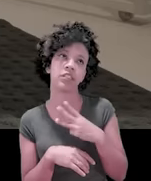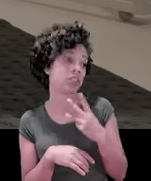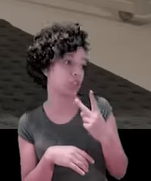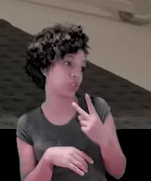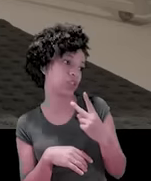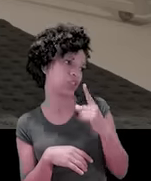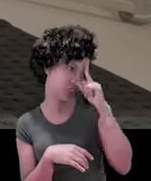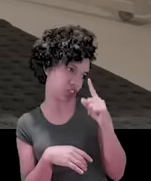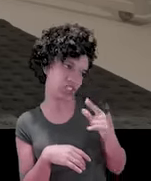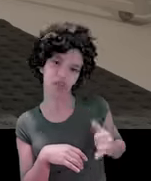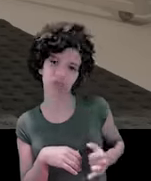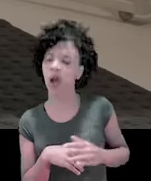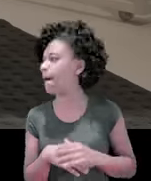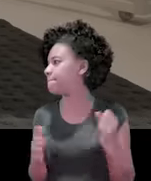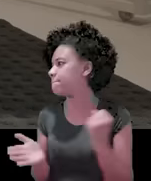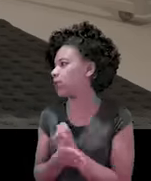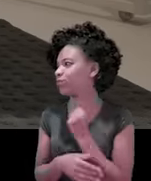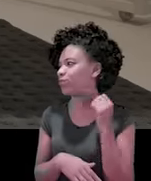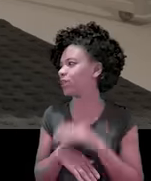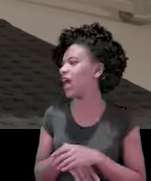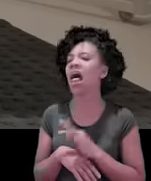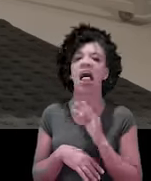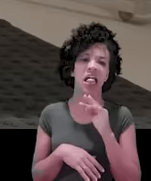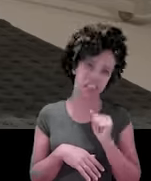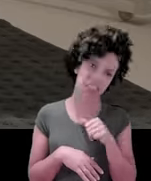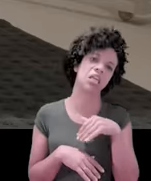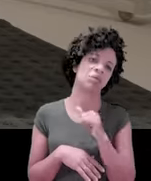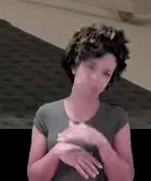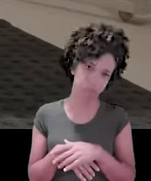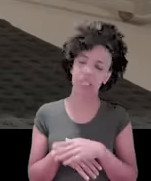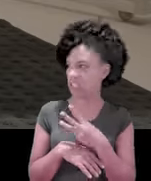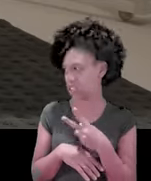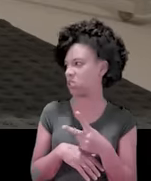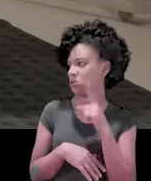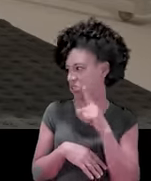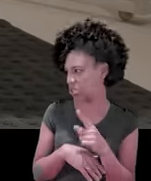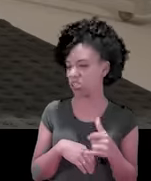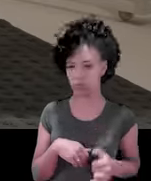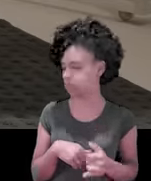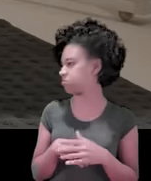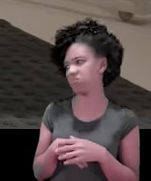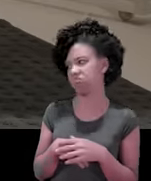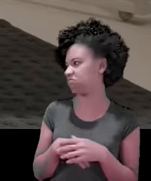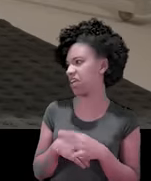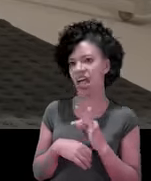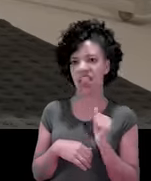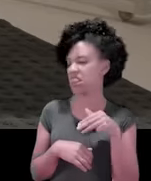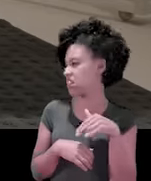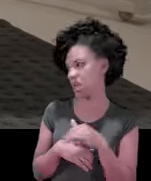3632 Jéssica Carvalho essa cara Essa é a Tang e tem 32 dias sem carregar